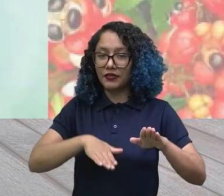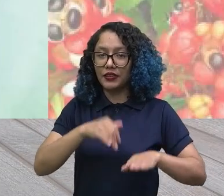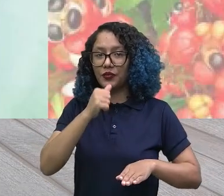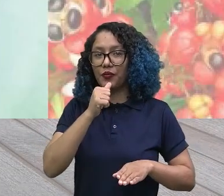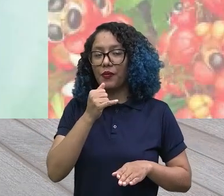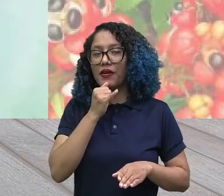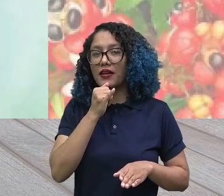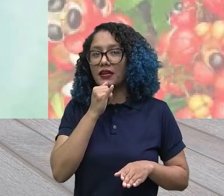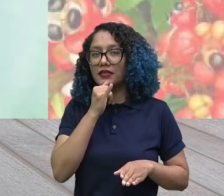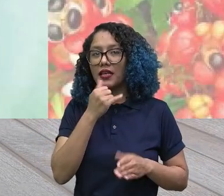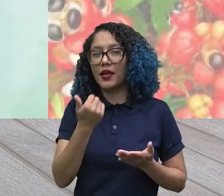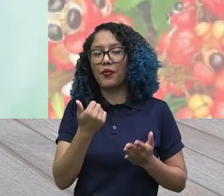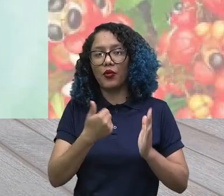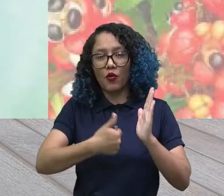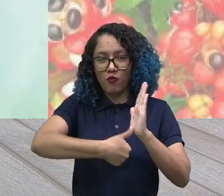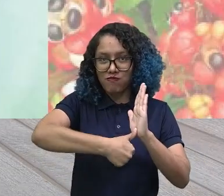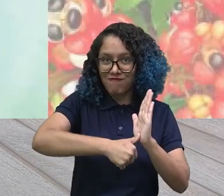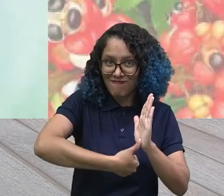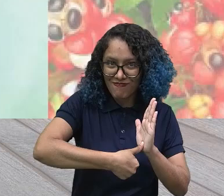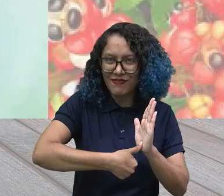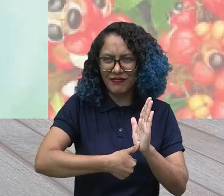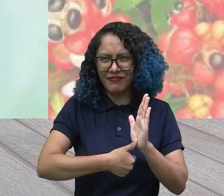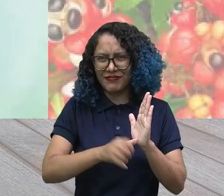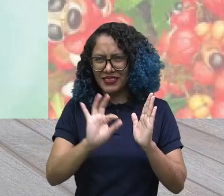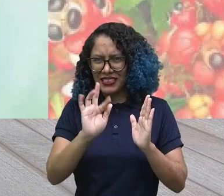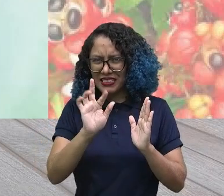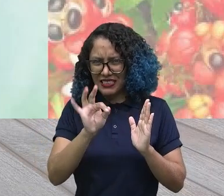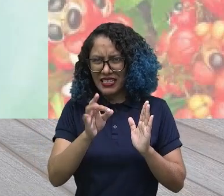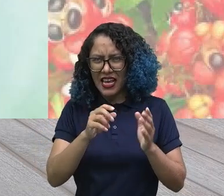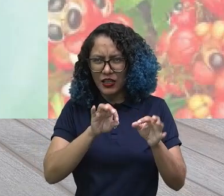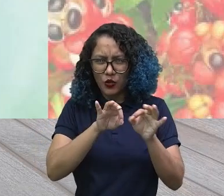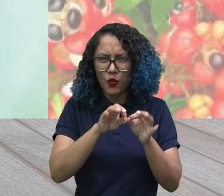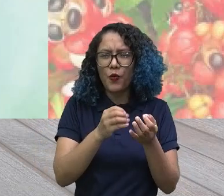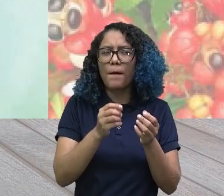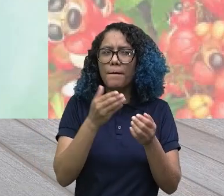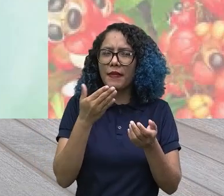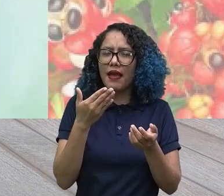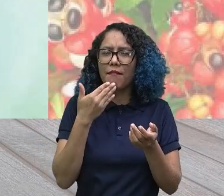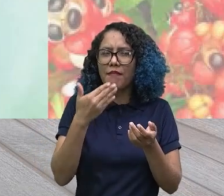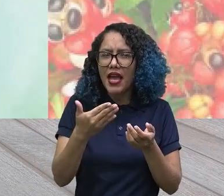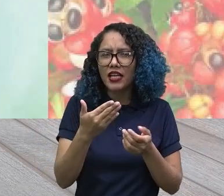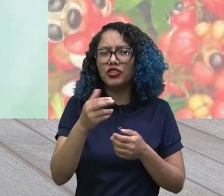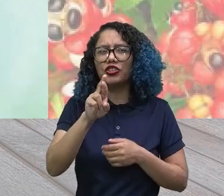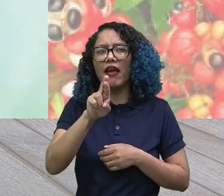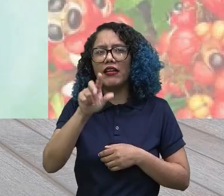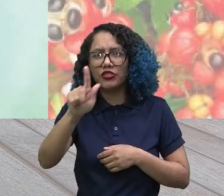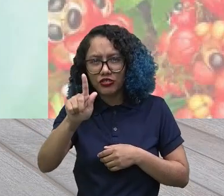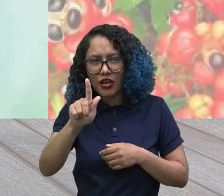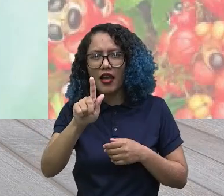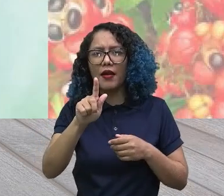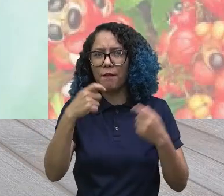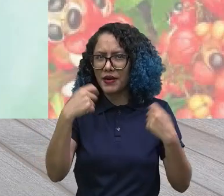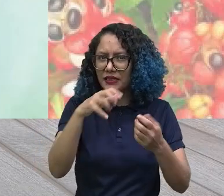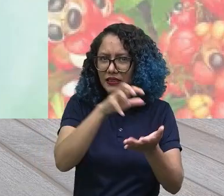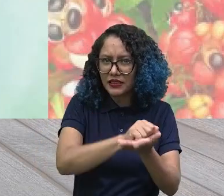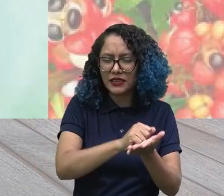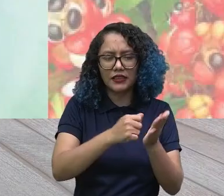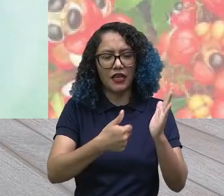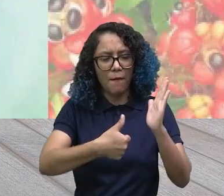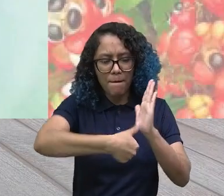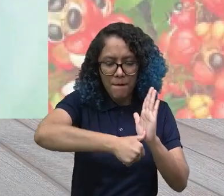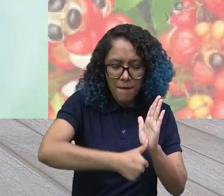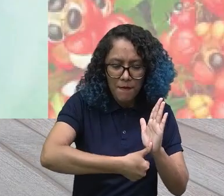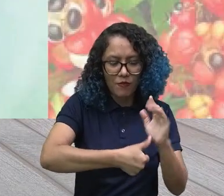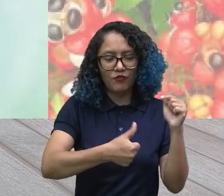no polegar, por exemplo, quando a gente vai lá fazer o RG, se inserir em situações aí que a gente tem que colocar a nossa identidade